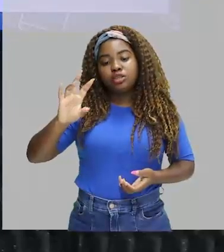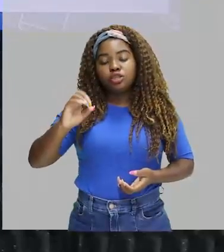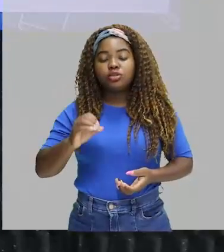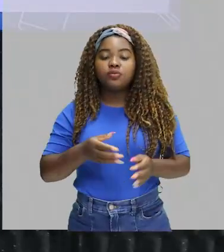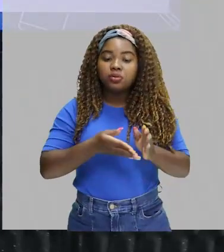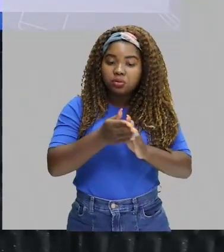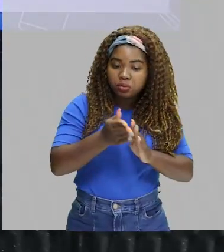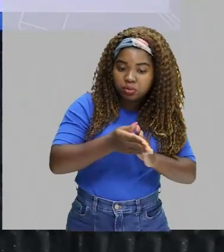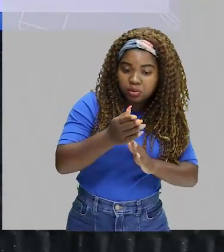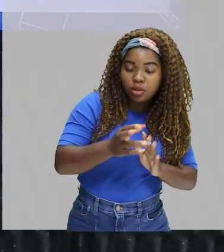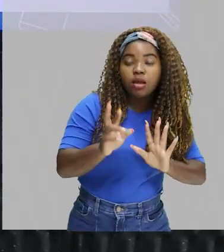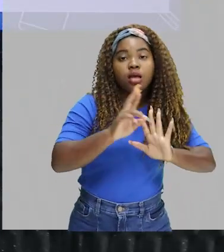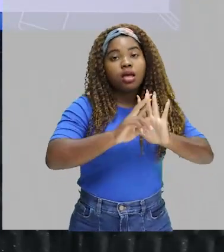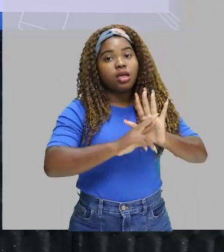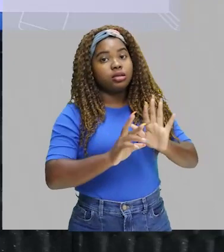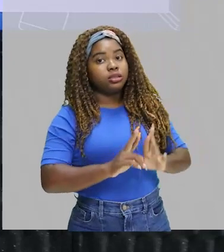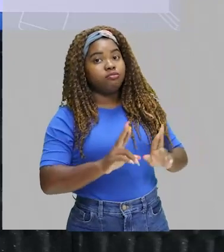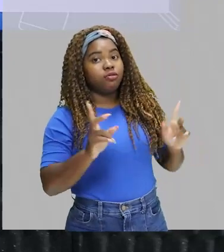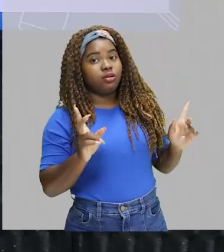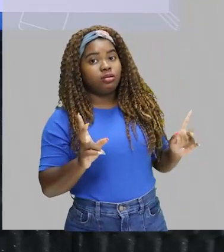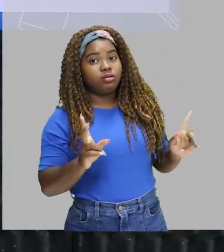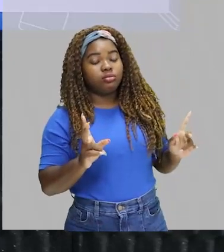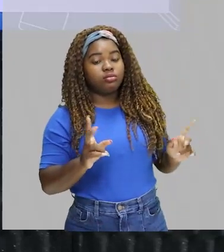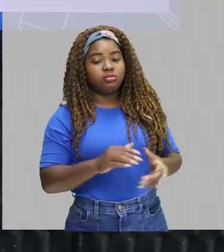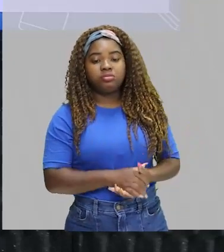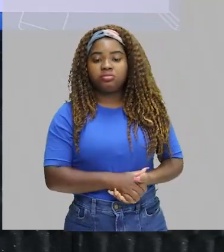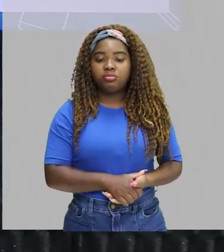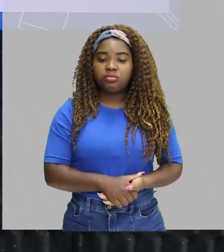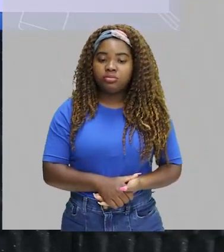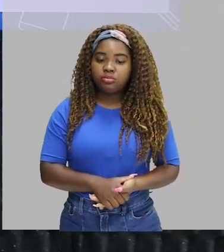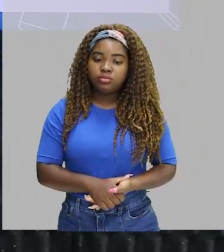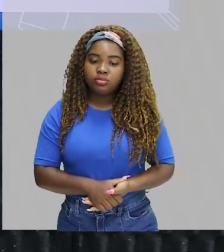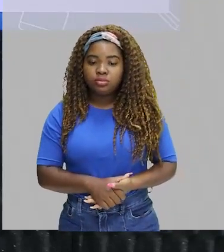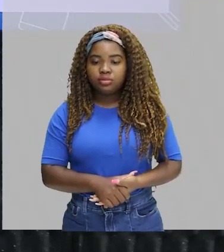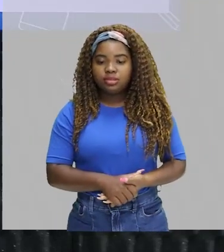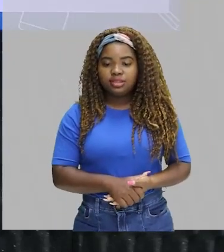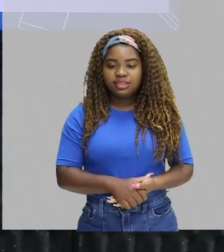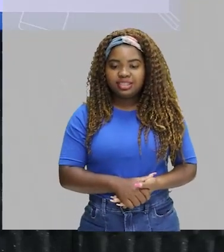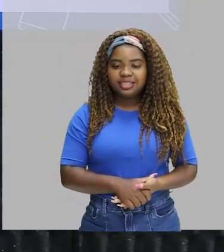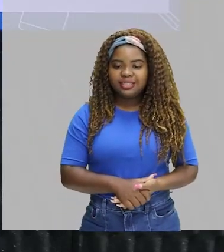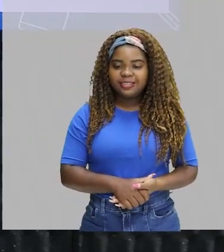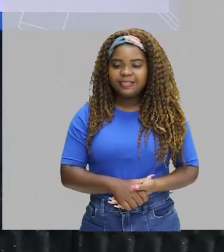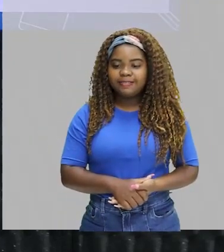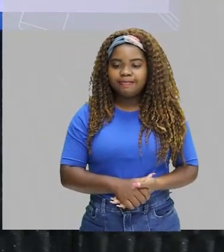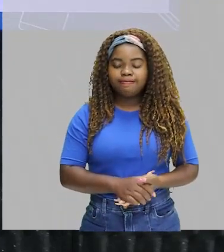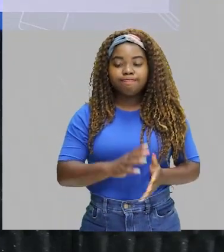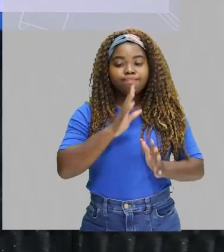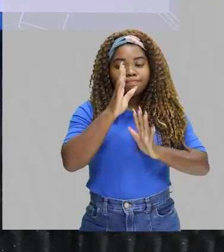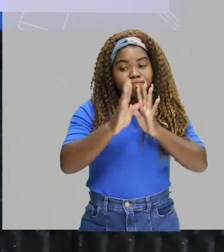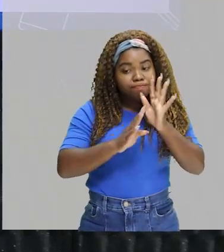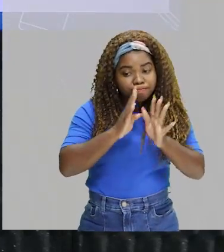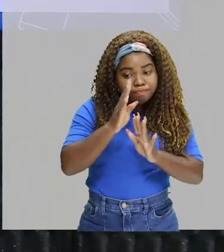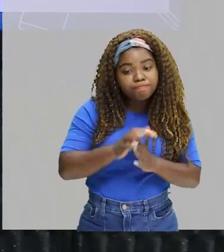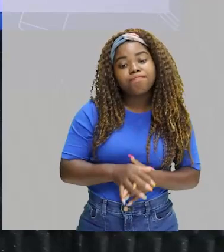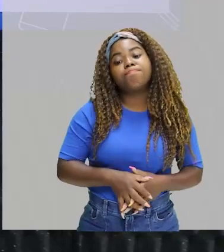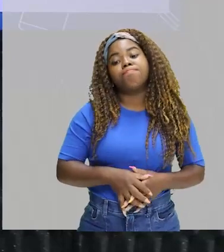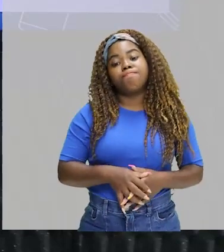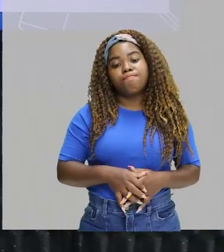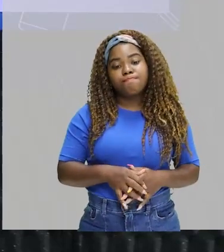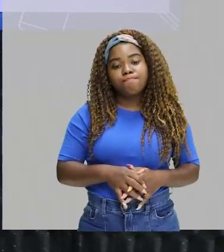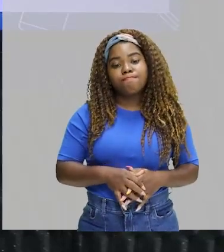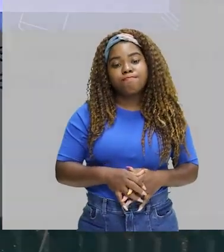não regras. Não serve como cânone necessariamente, tá? É um exagero